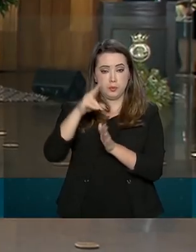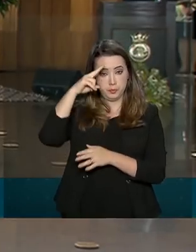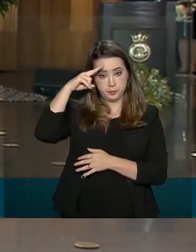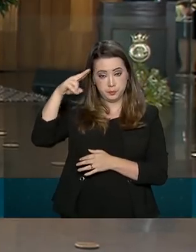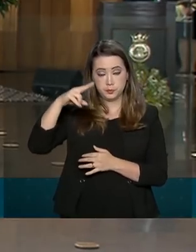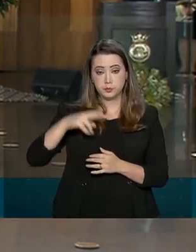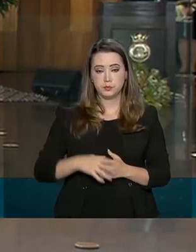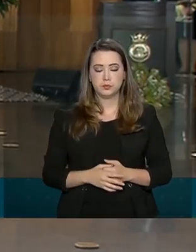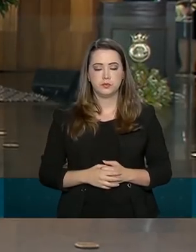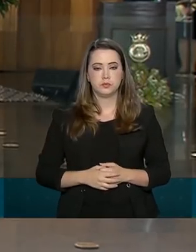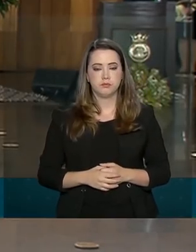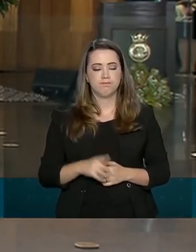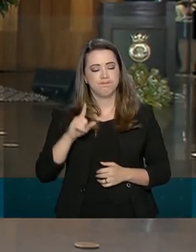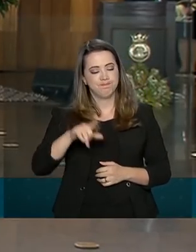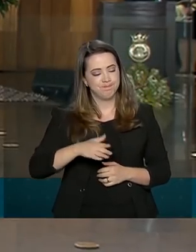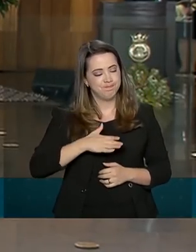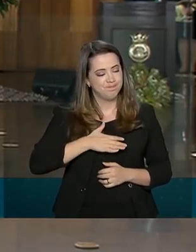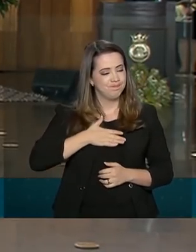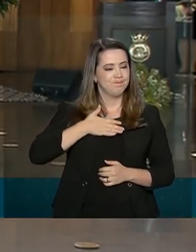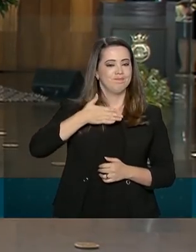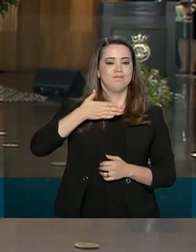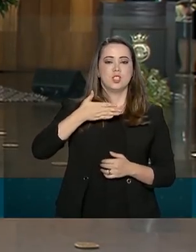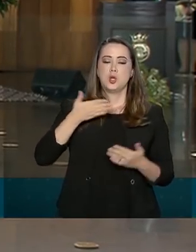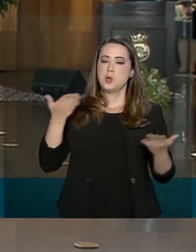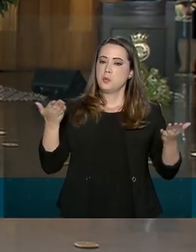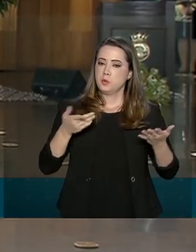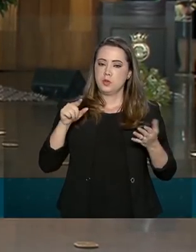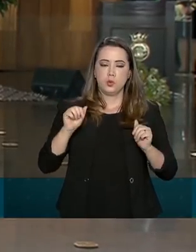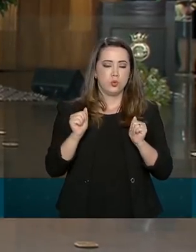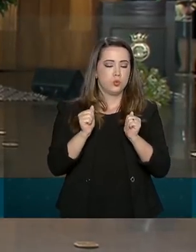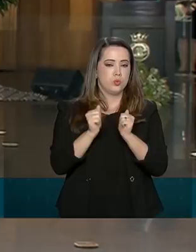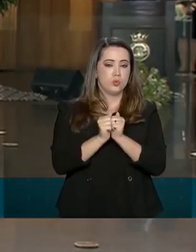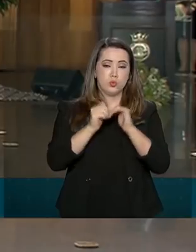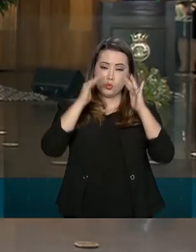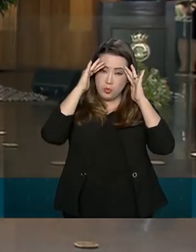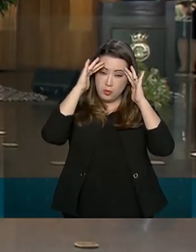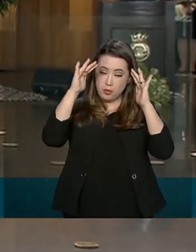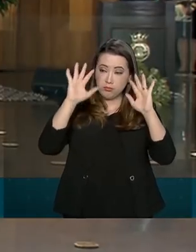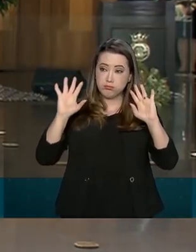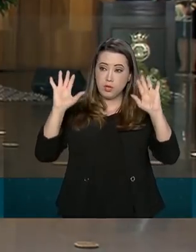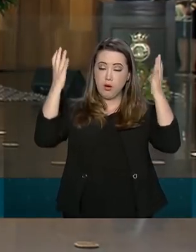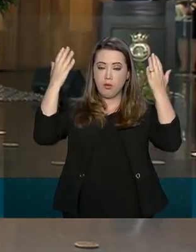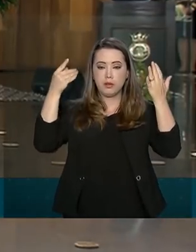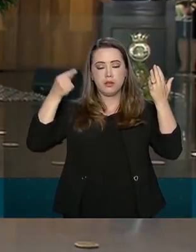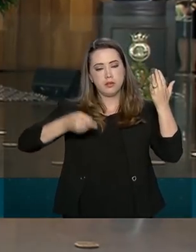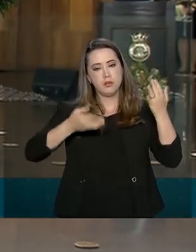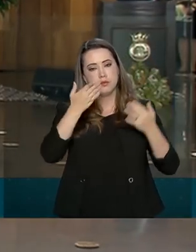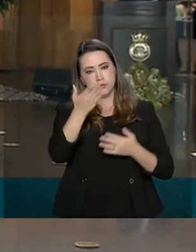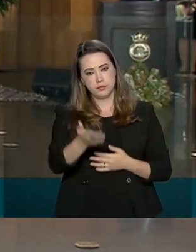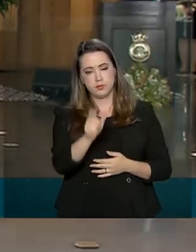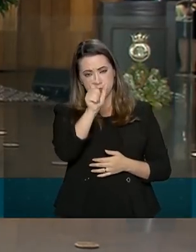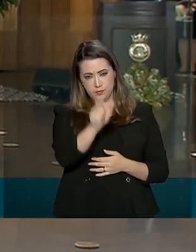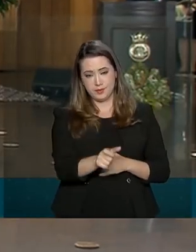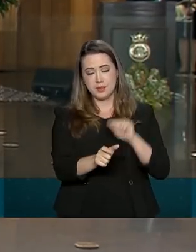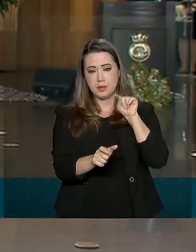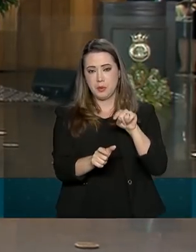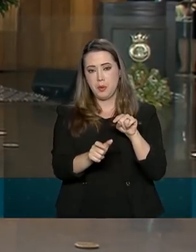é uma honra estar num evento como esse, sendo Vossa Excelência Ministra da Defesa.